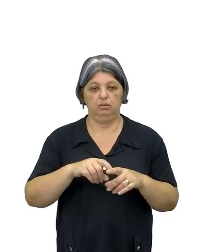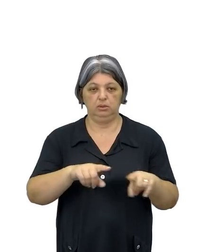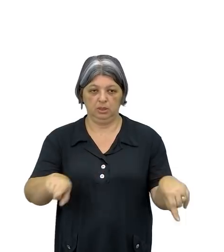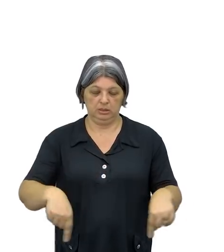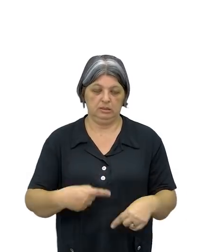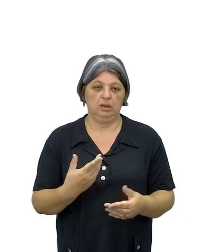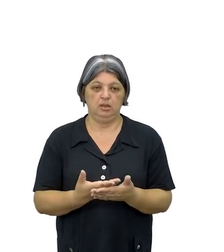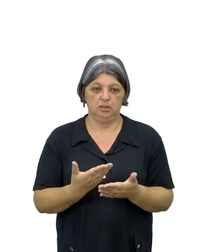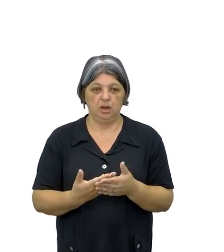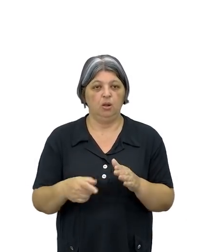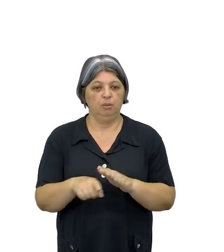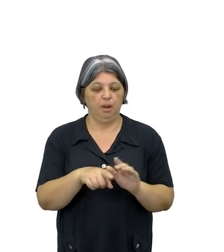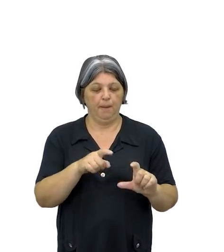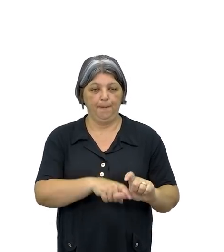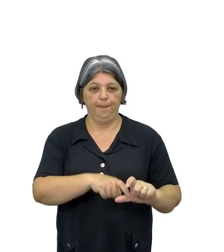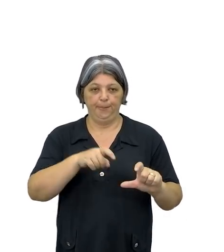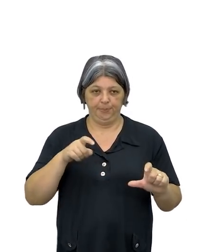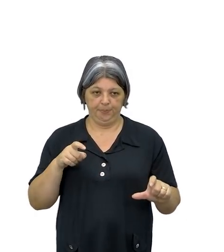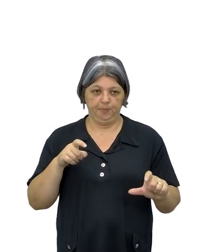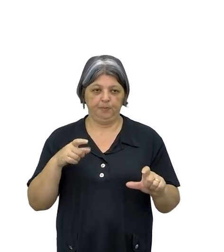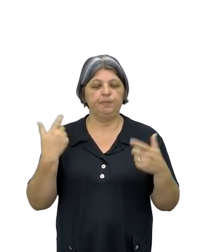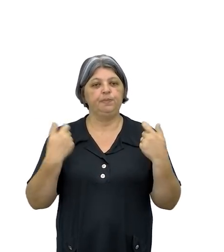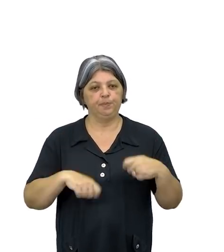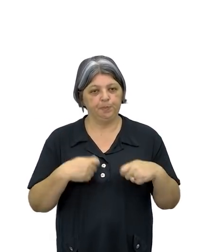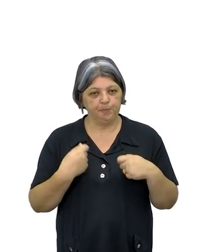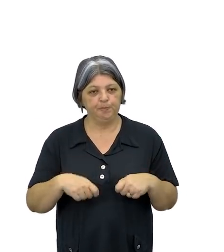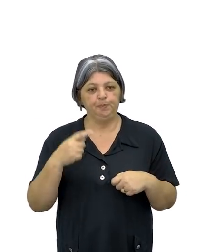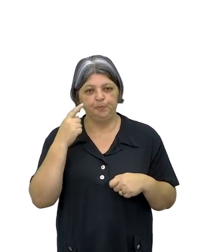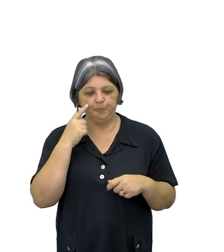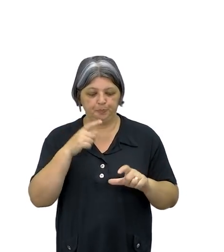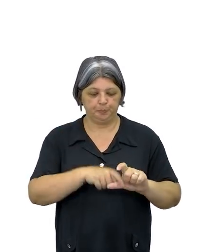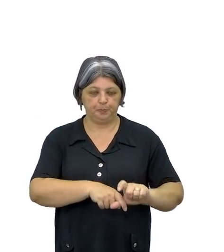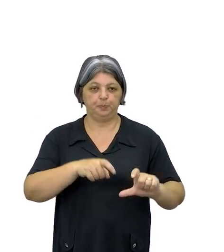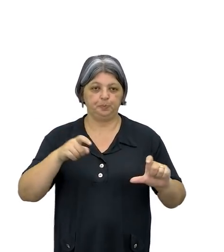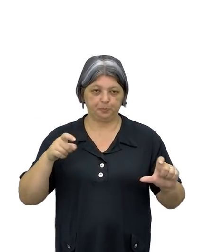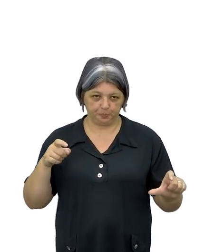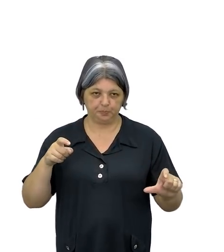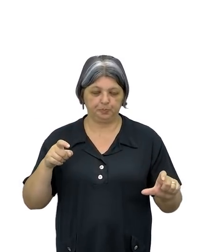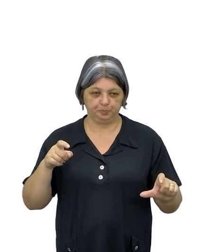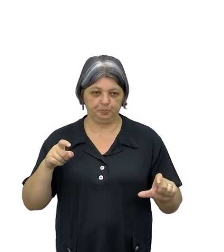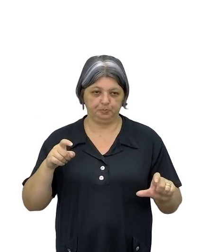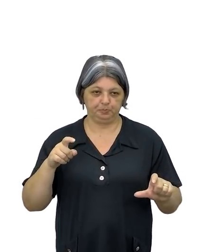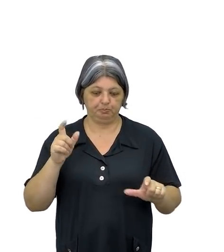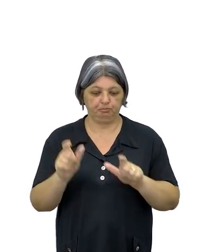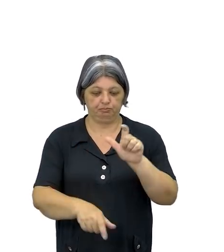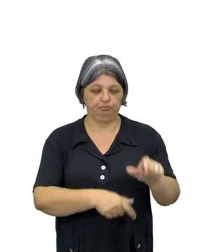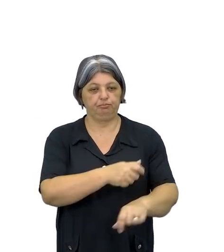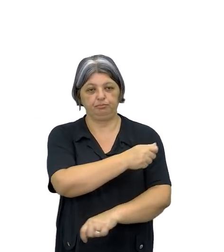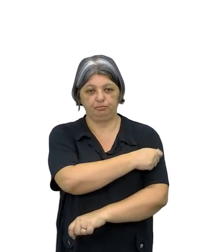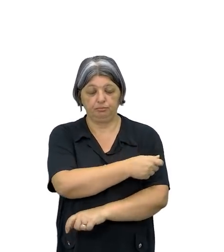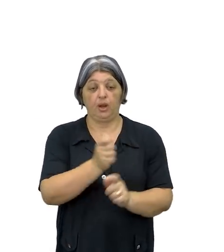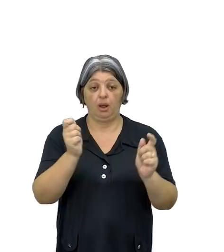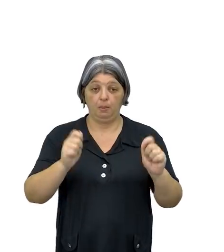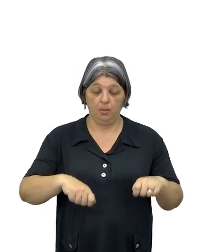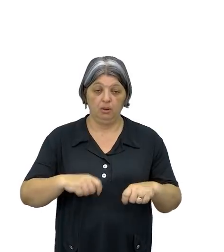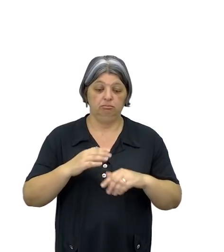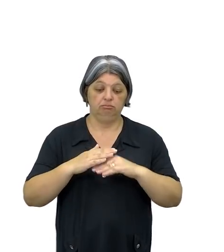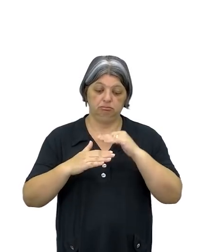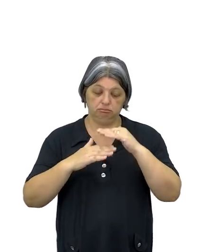da autonomia, né? Eu preciso dar autonomia para os estudantes para que eles possam construir